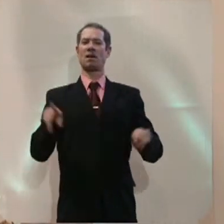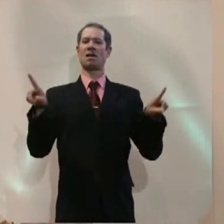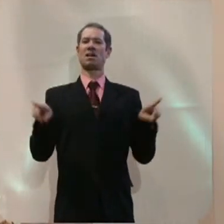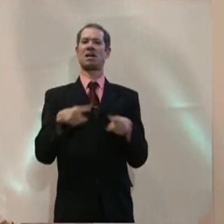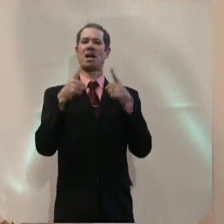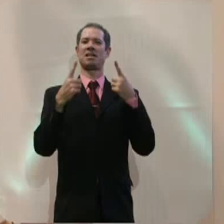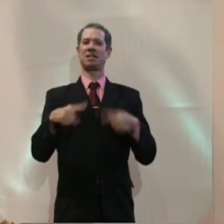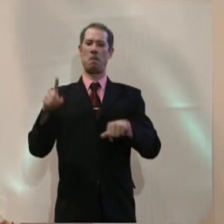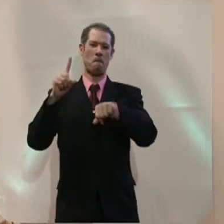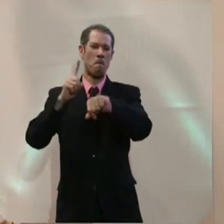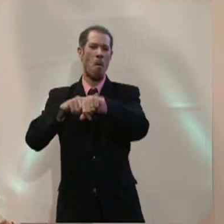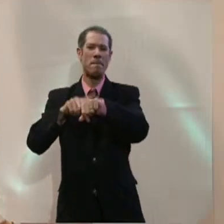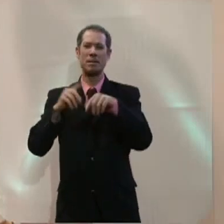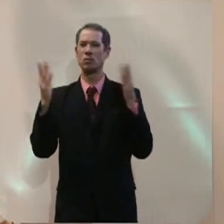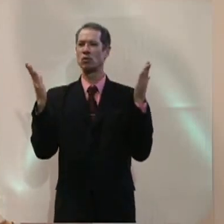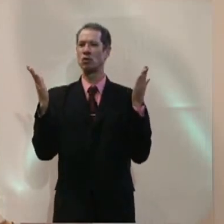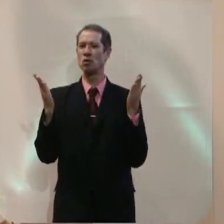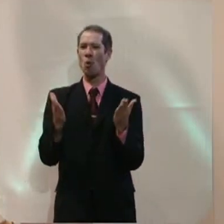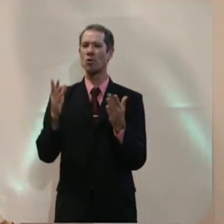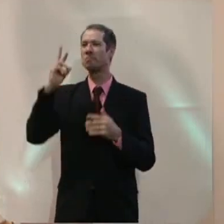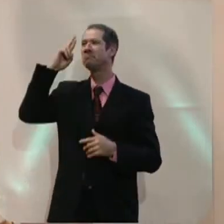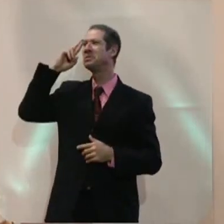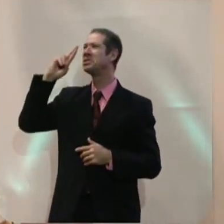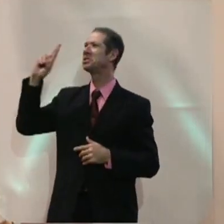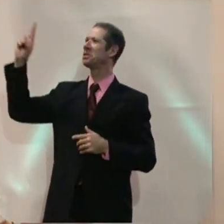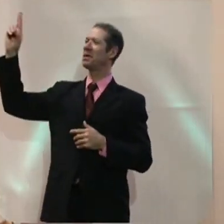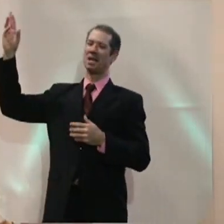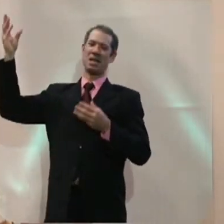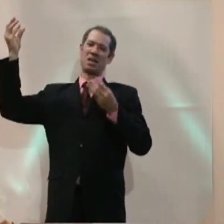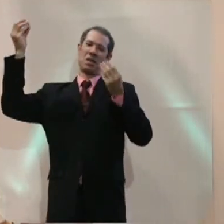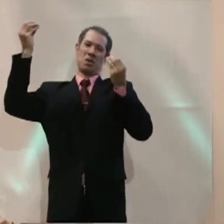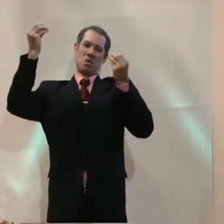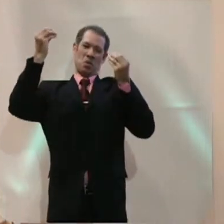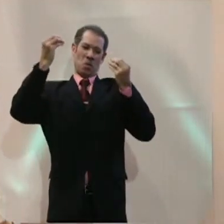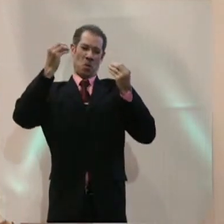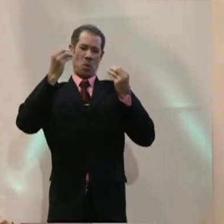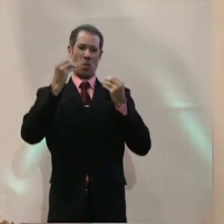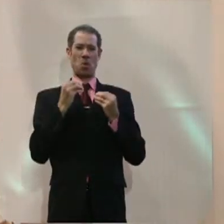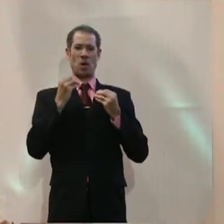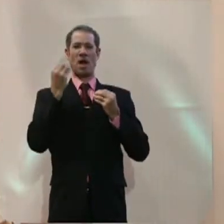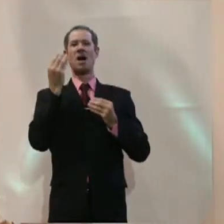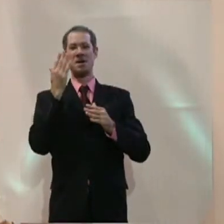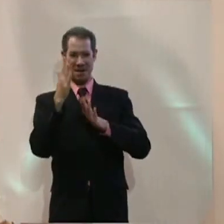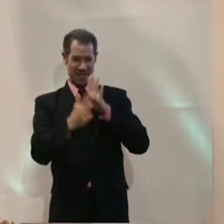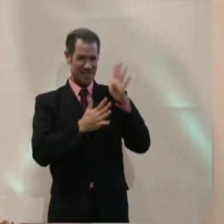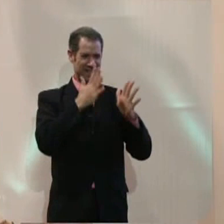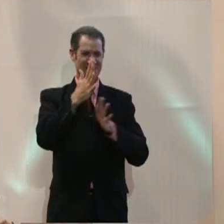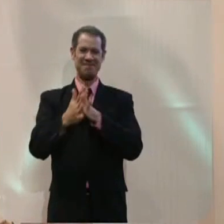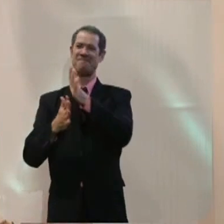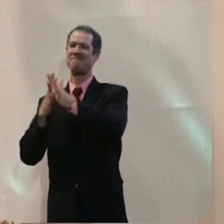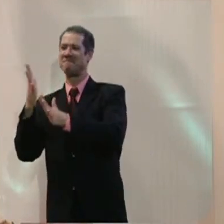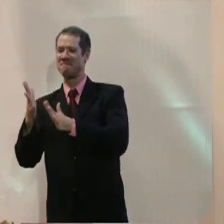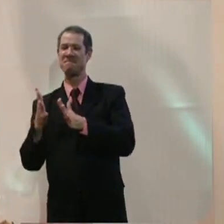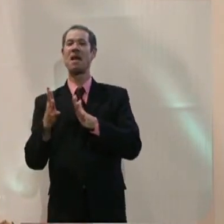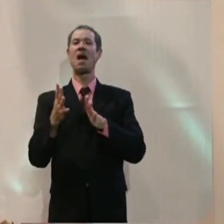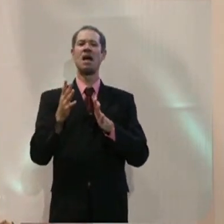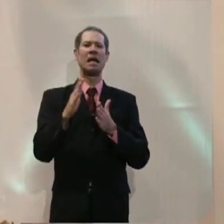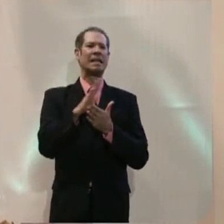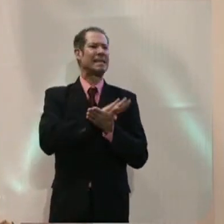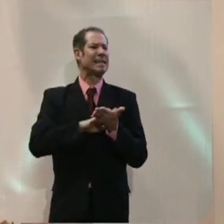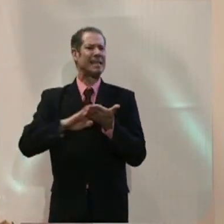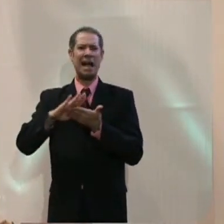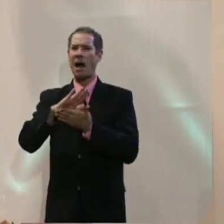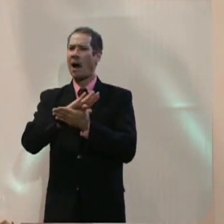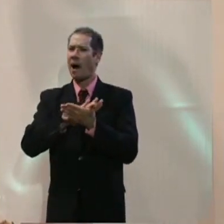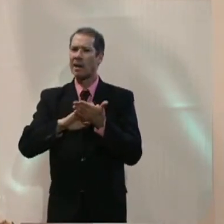adequada para o momento de hoje que o Senhor quer colocar nos meus lábios e nos seus lábios. Porque